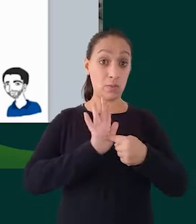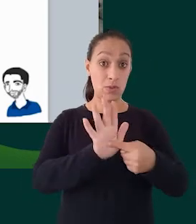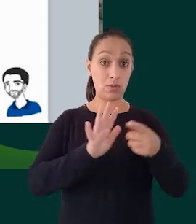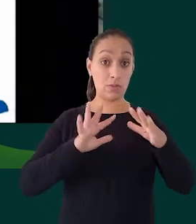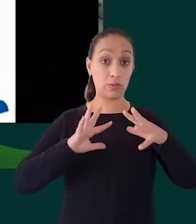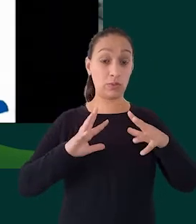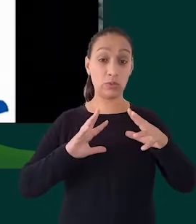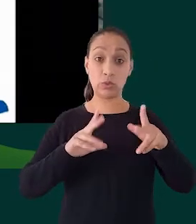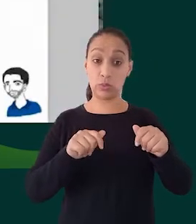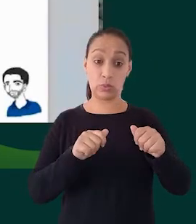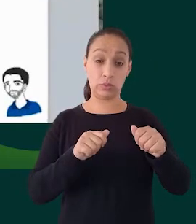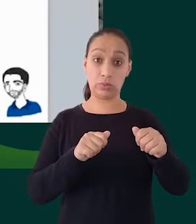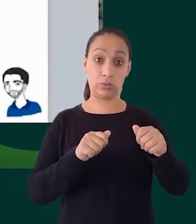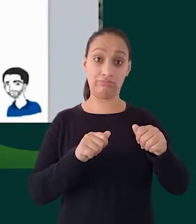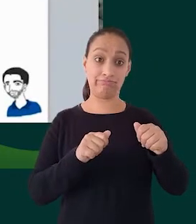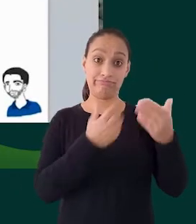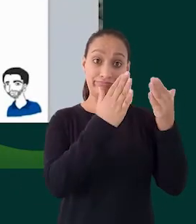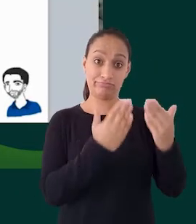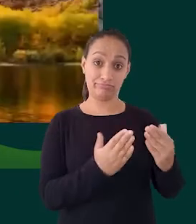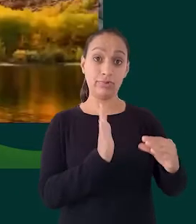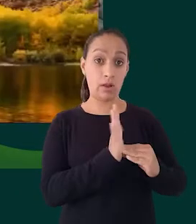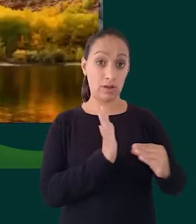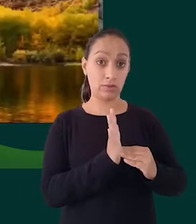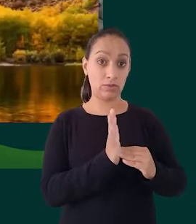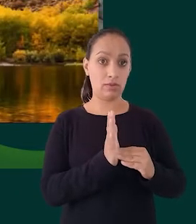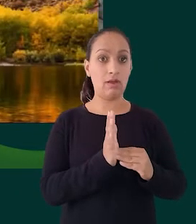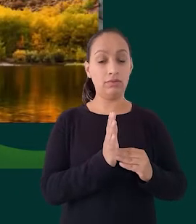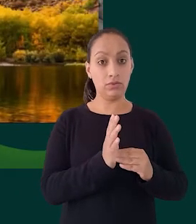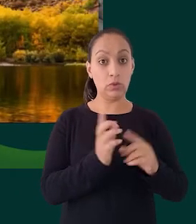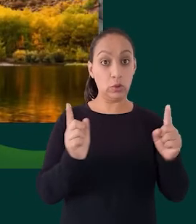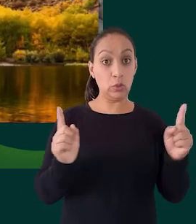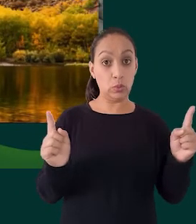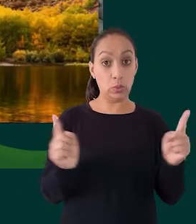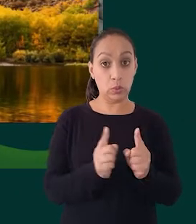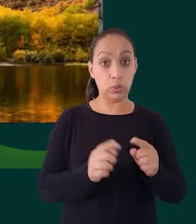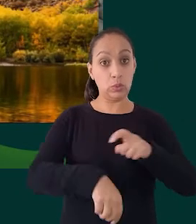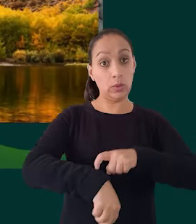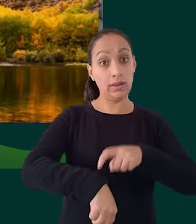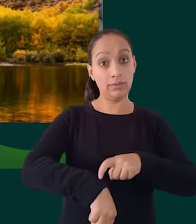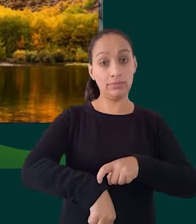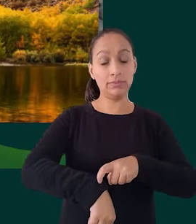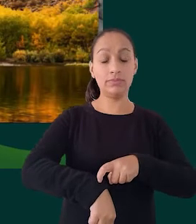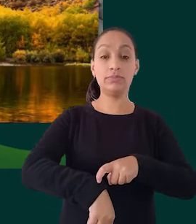vocês, no pouco tempo que temos, tá?